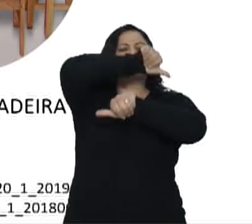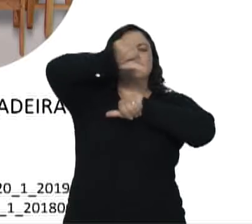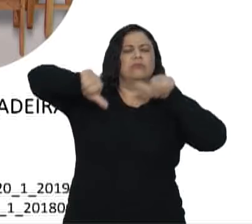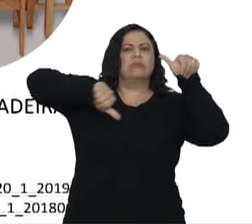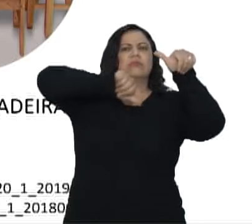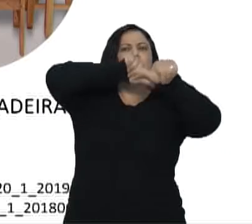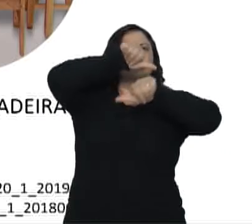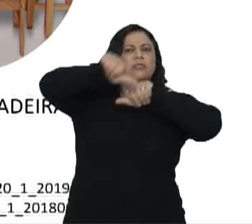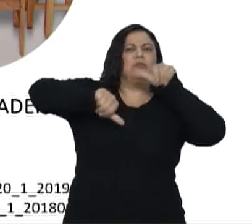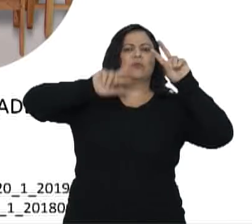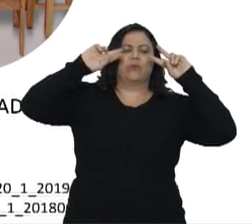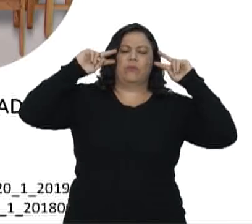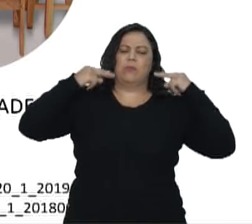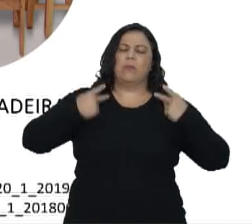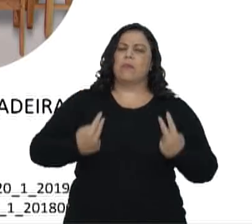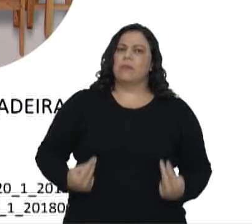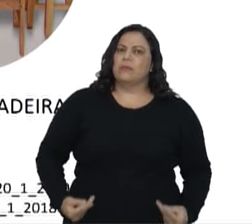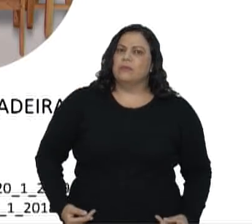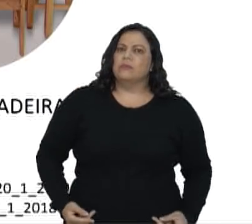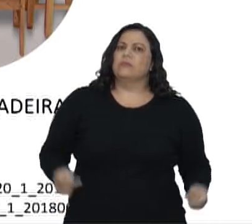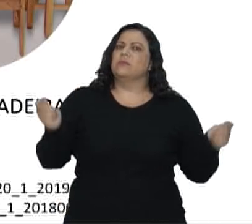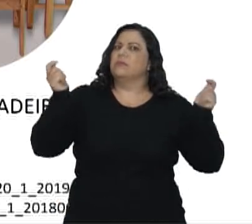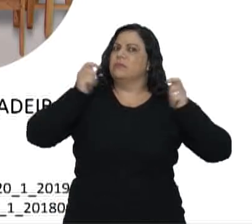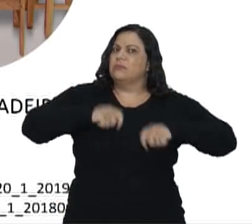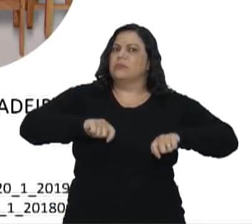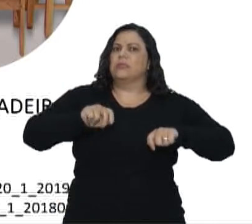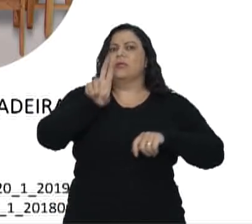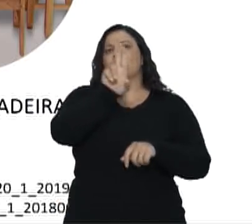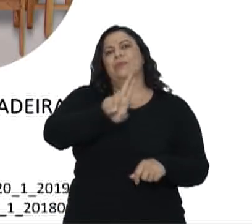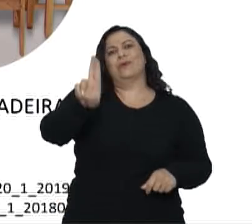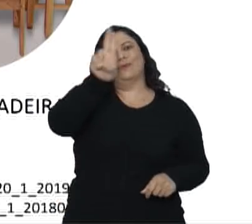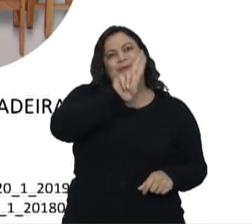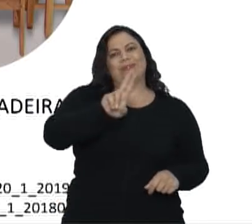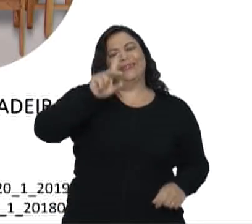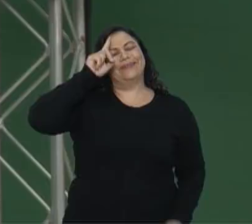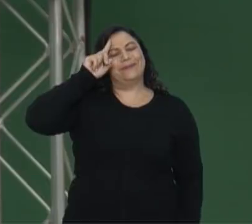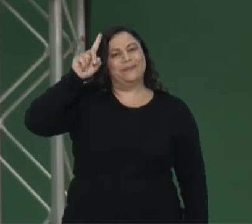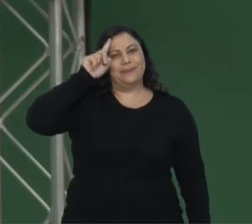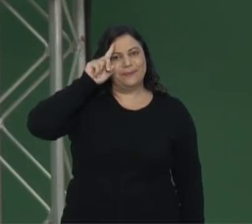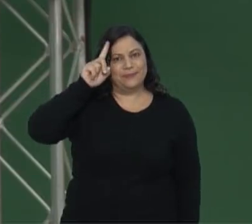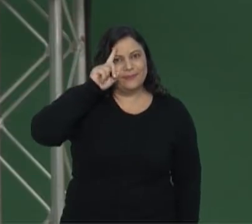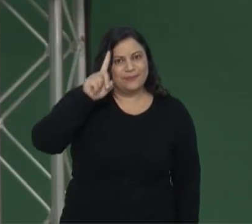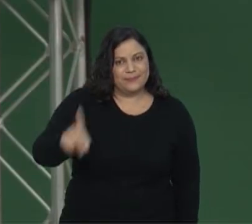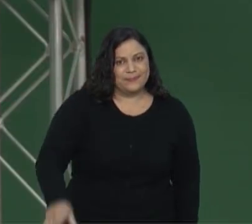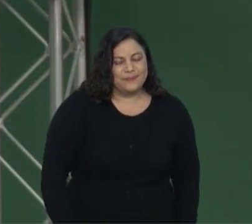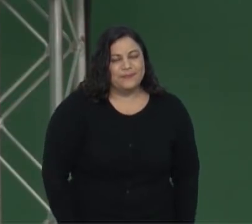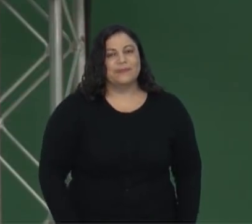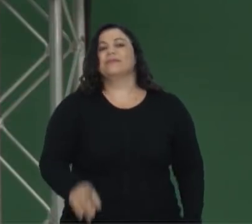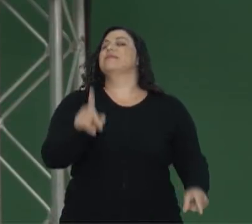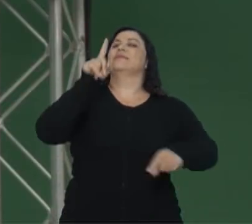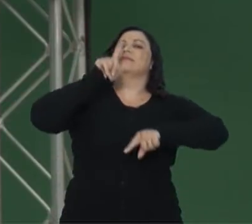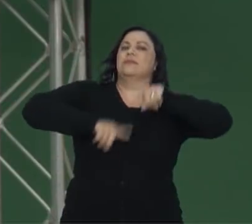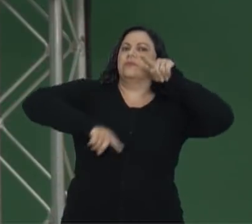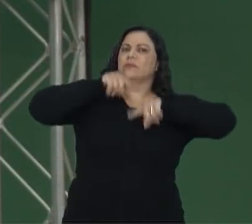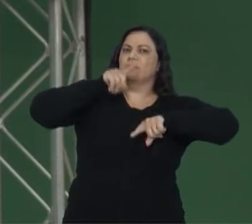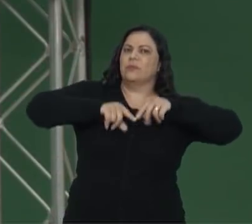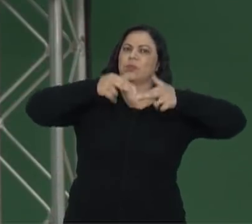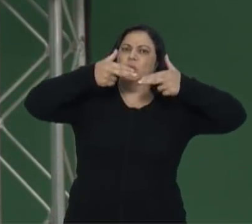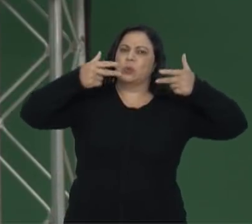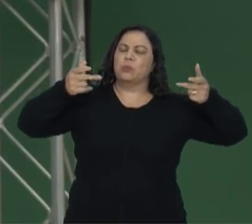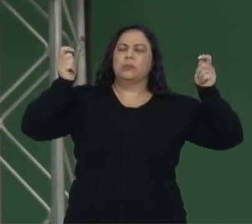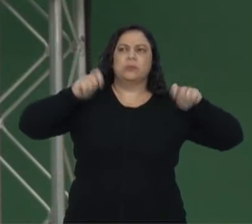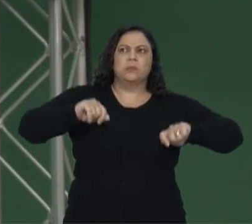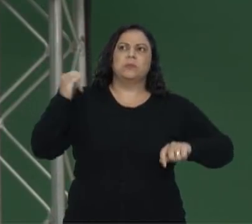transformado pelo homem e que tem uma determinada utilidade no meu dia a dia. Então, eu tenho um objeto, eu tenho algo que